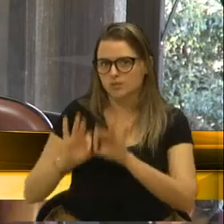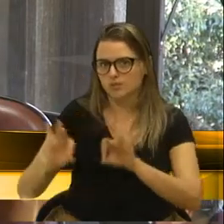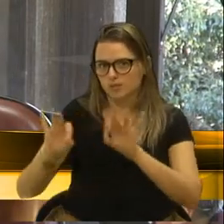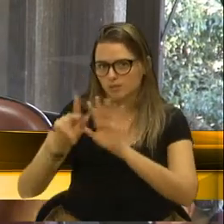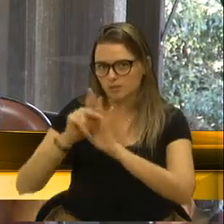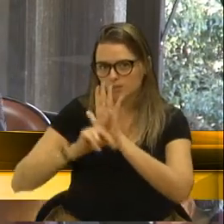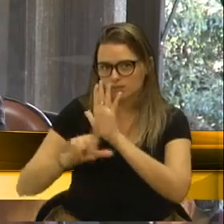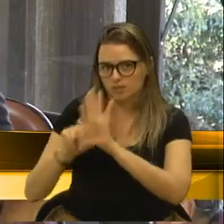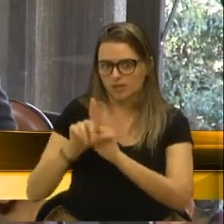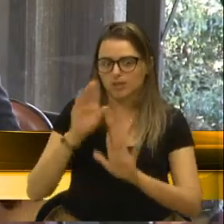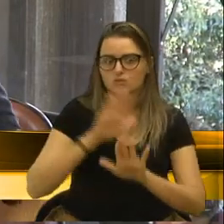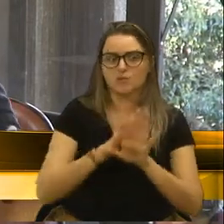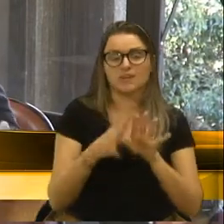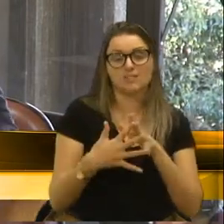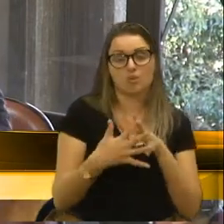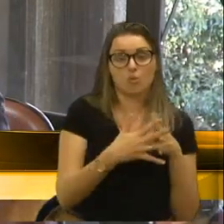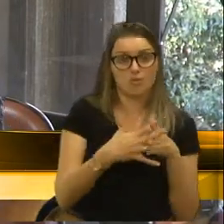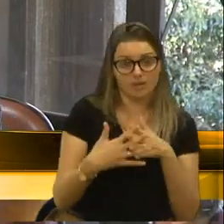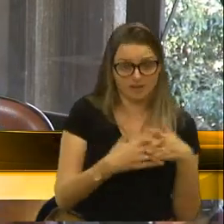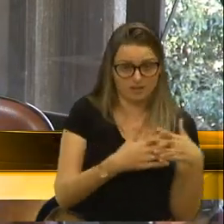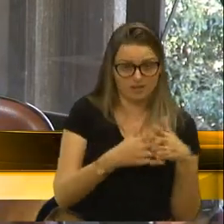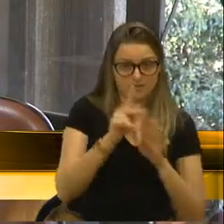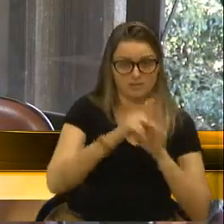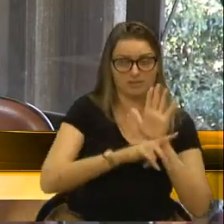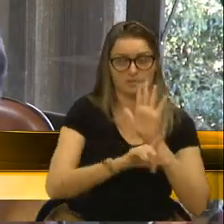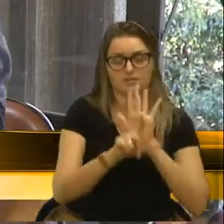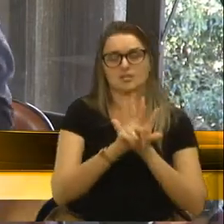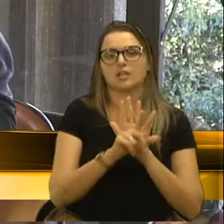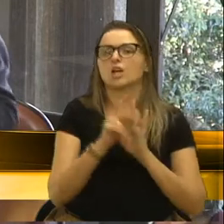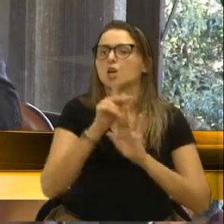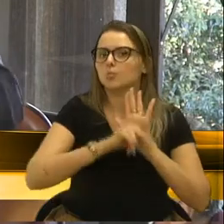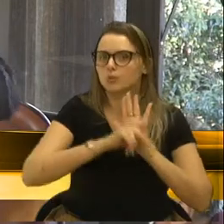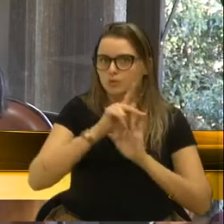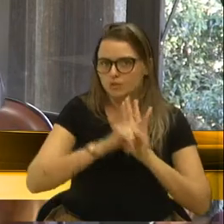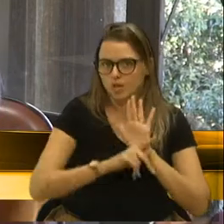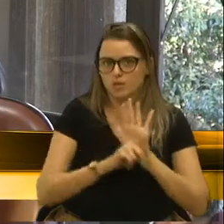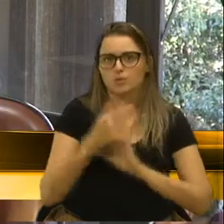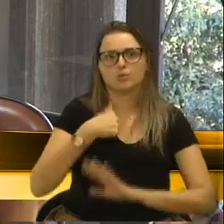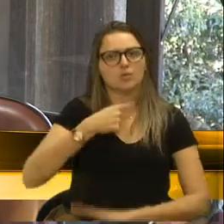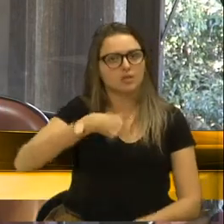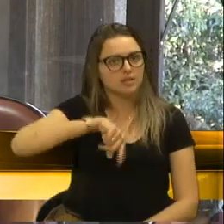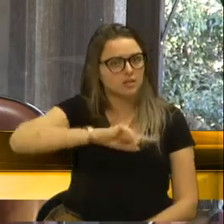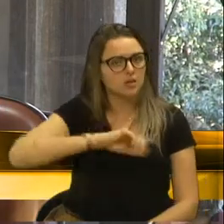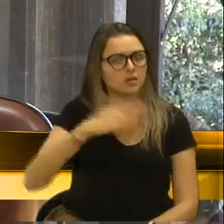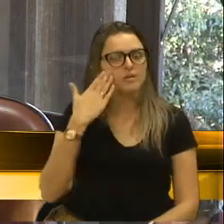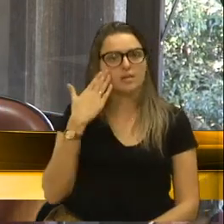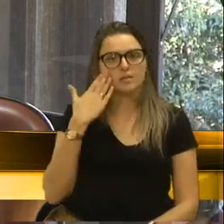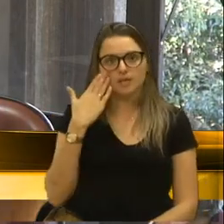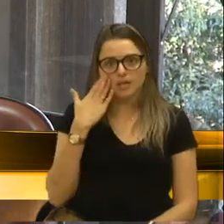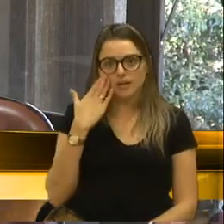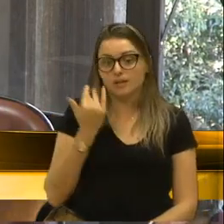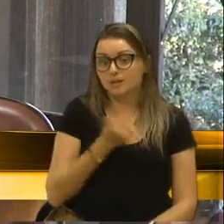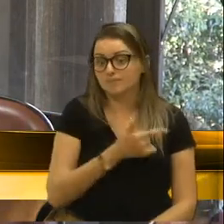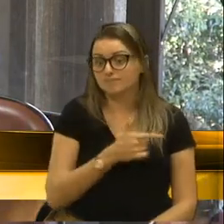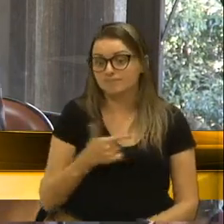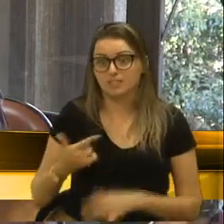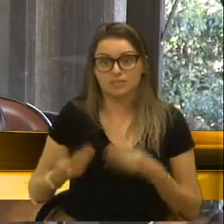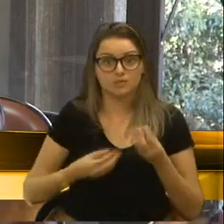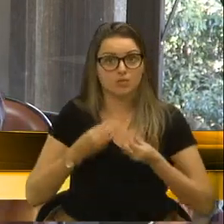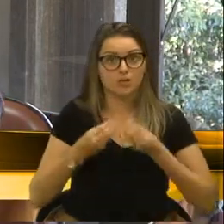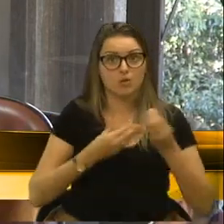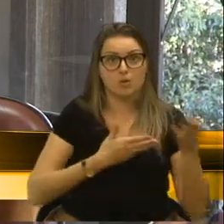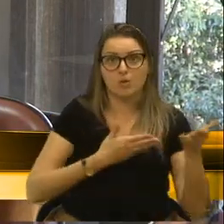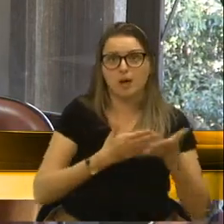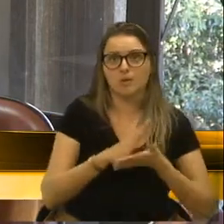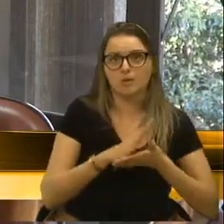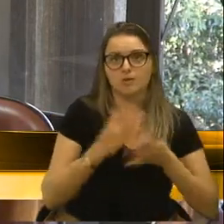mais complexos. Aqueles projetos que realmente sabíamos que muitas vezes não tinha condições de passar,